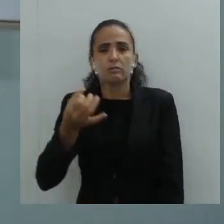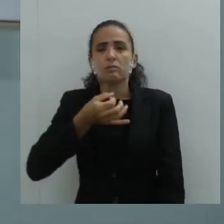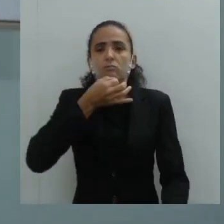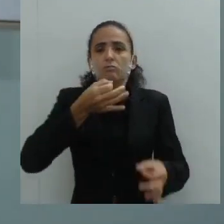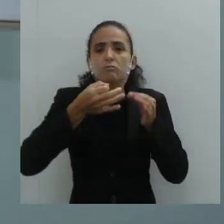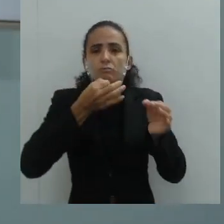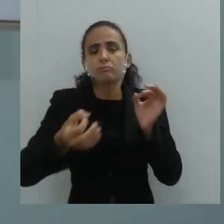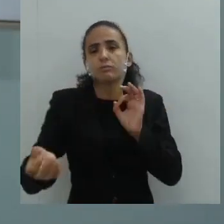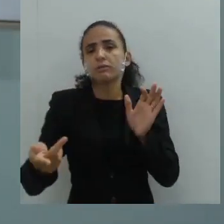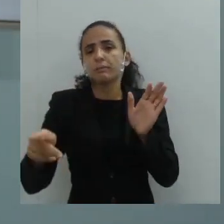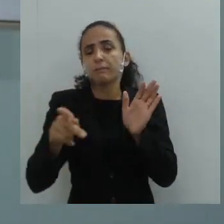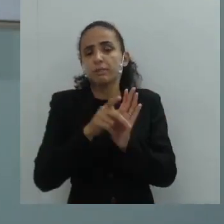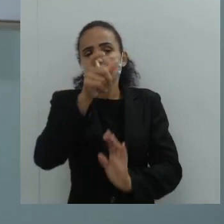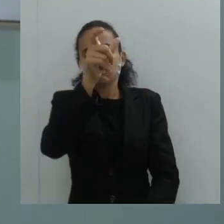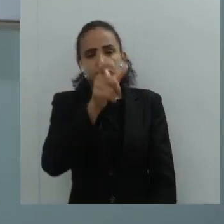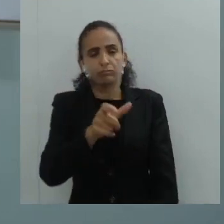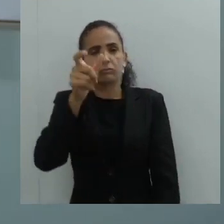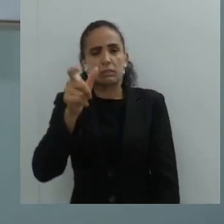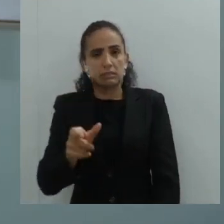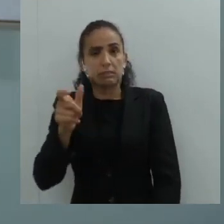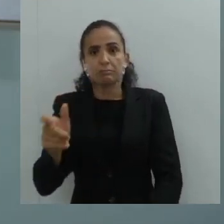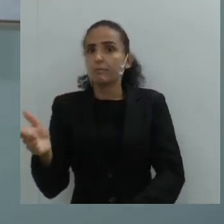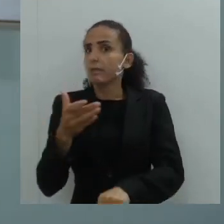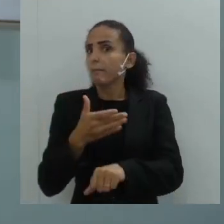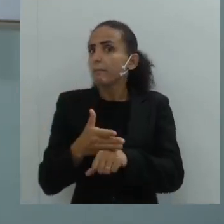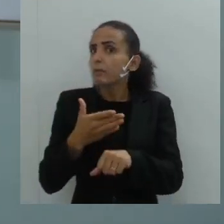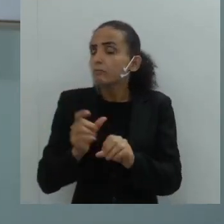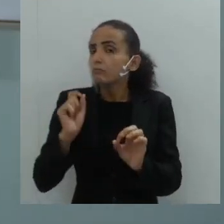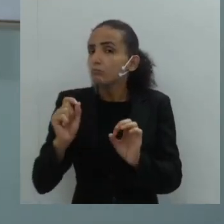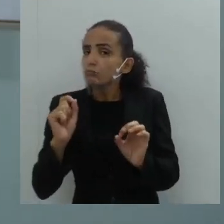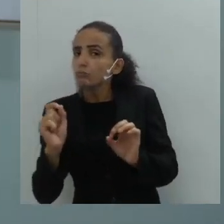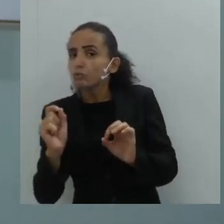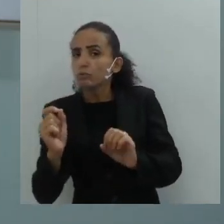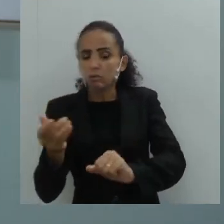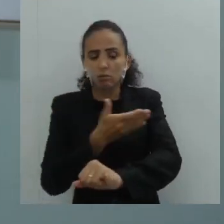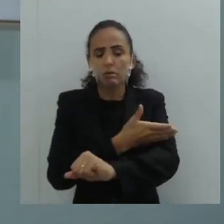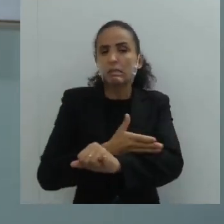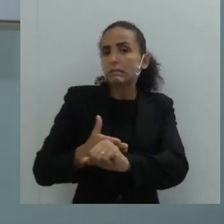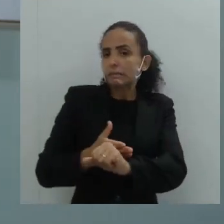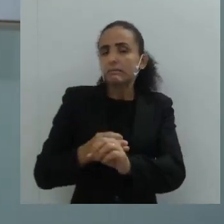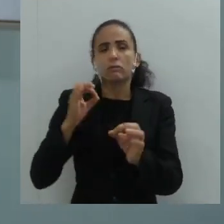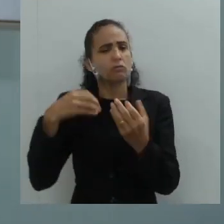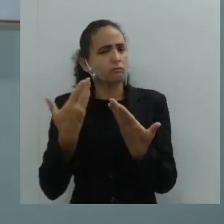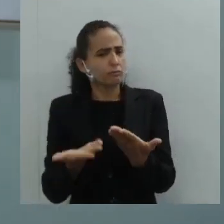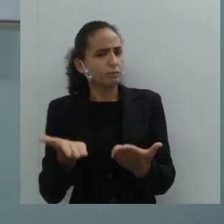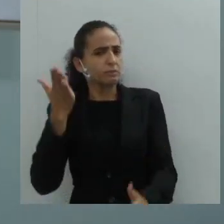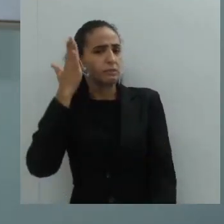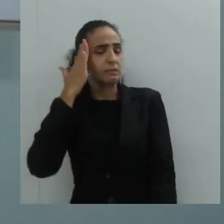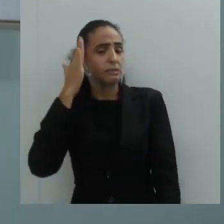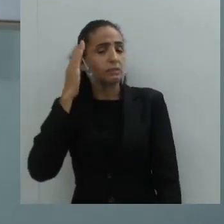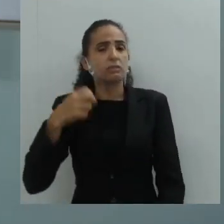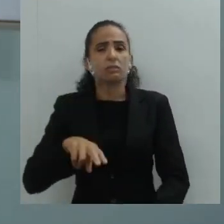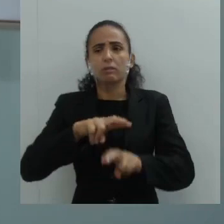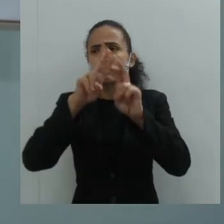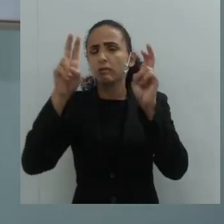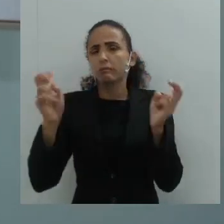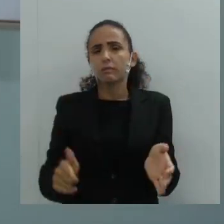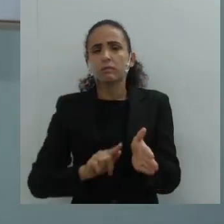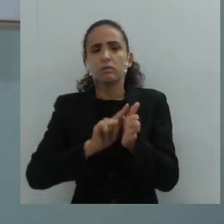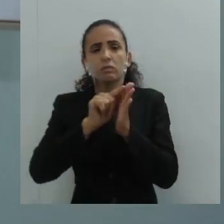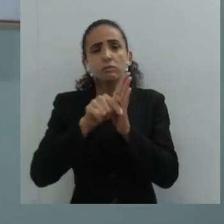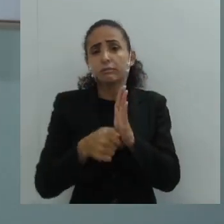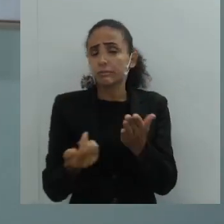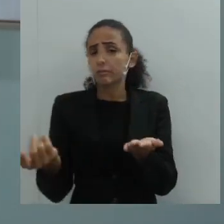opinião pessoal, o treino ao discurso, a expressão. Vamos conhecer hoje que há vários